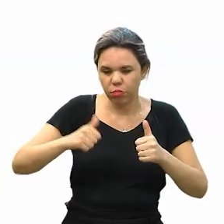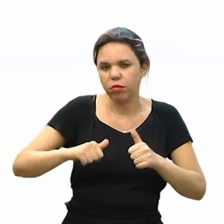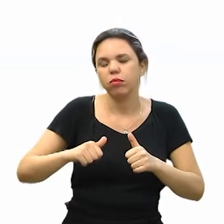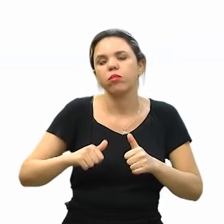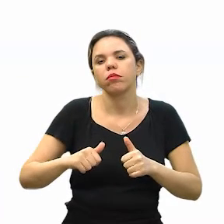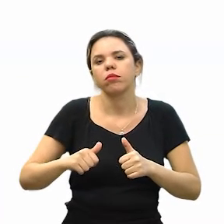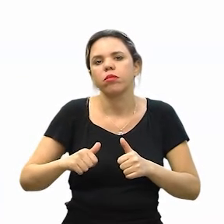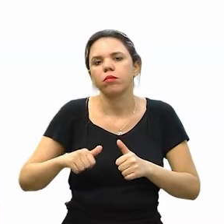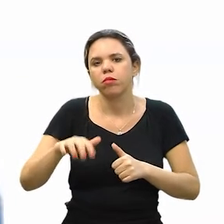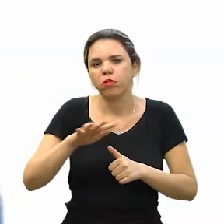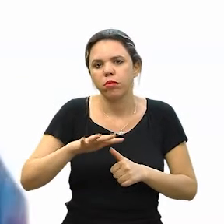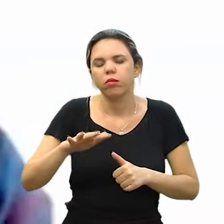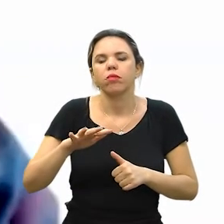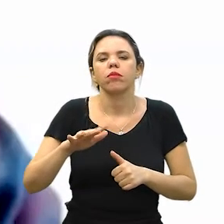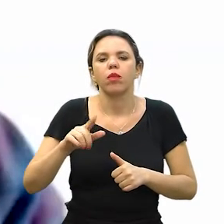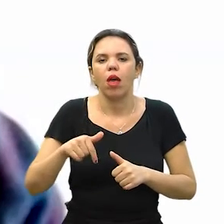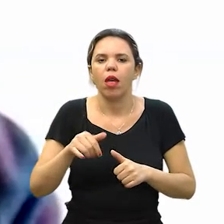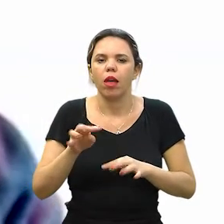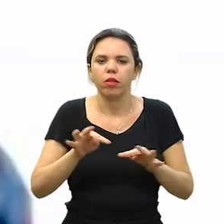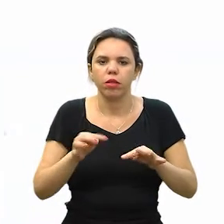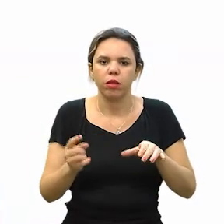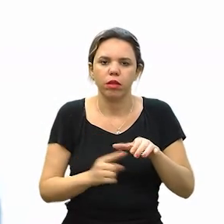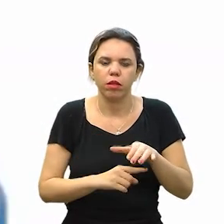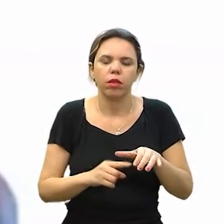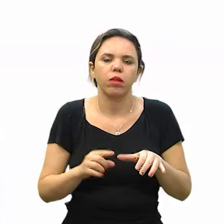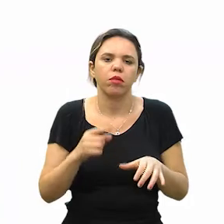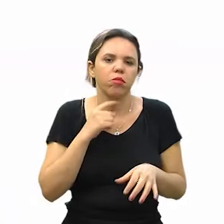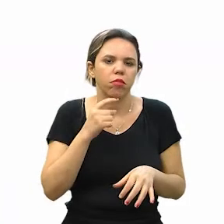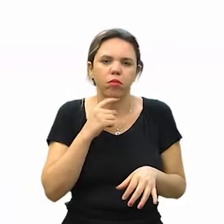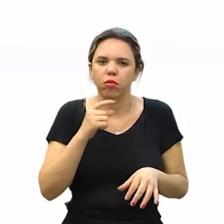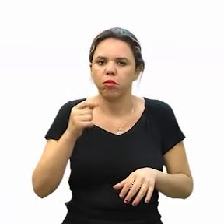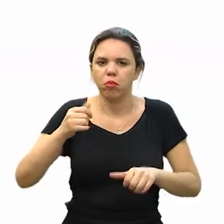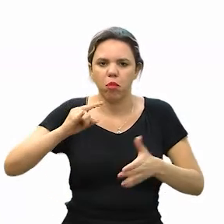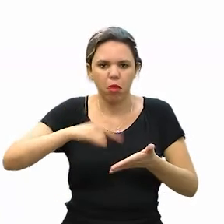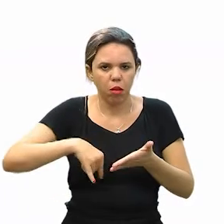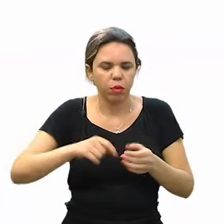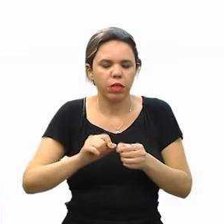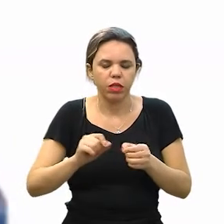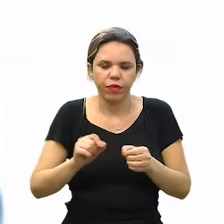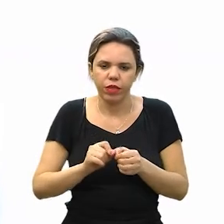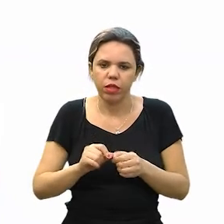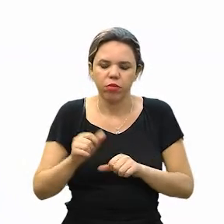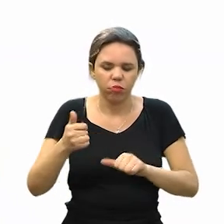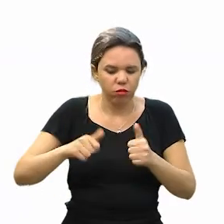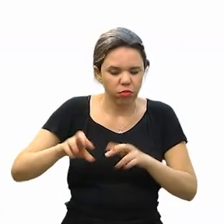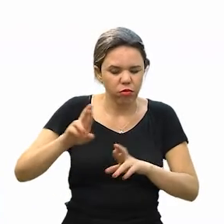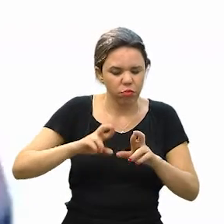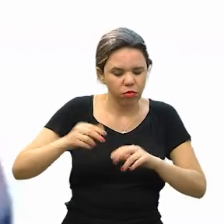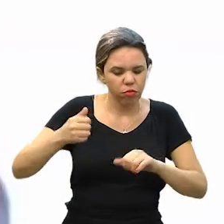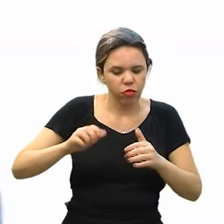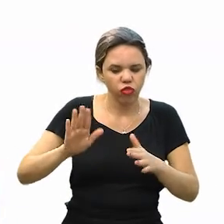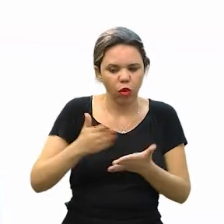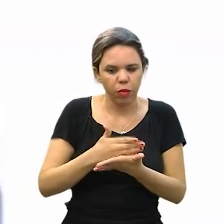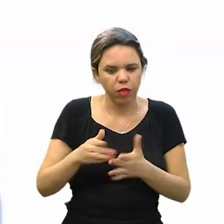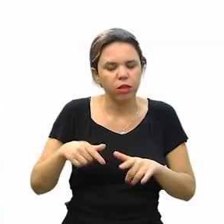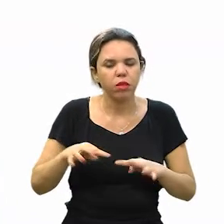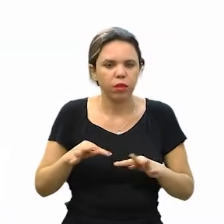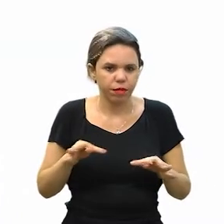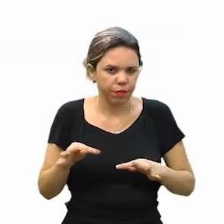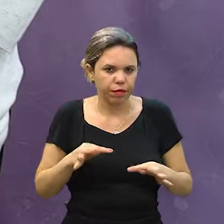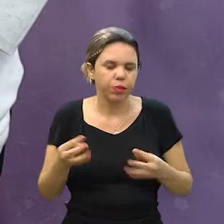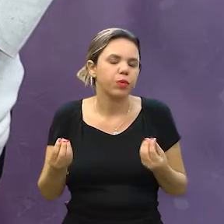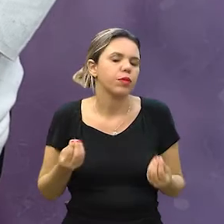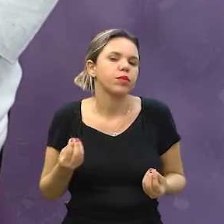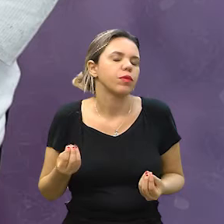diagnóstico. E aí, então, geralmente, o diagnóstico é clínico, você não precisa lançar mão de nenhum exame. Você faz o diagnóstico clínico e já inicia o